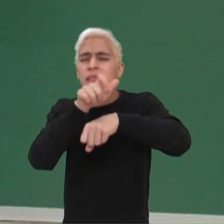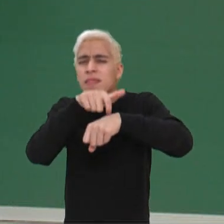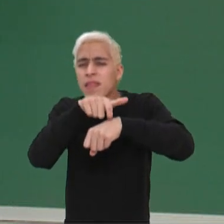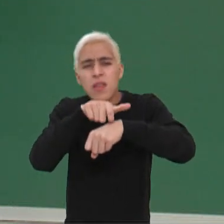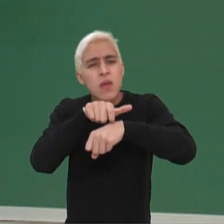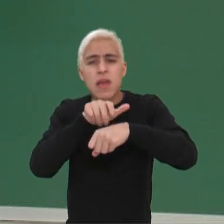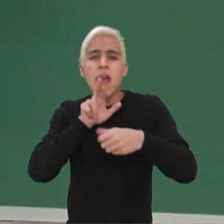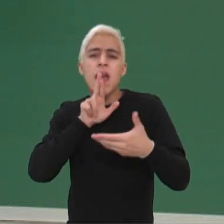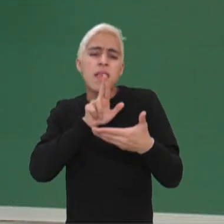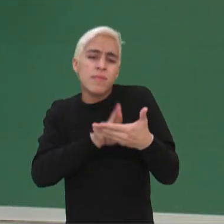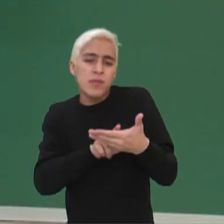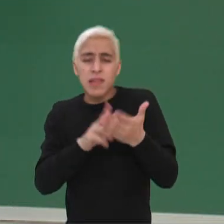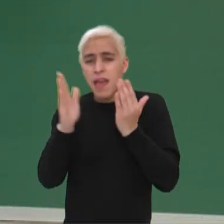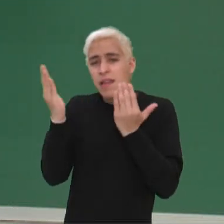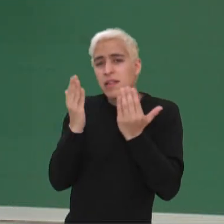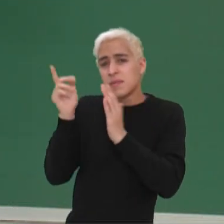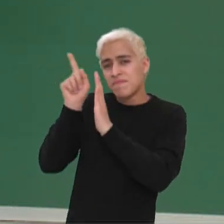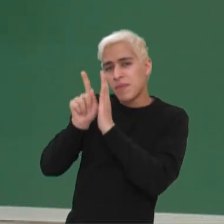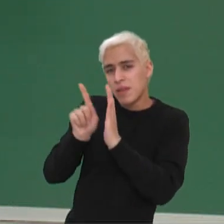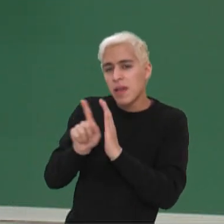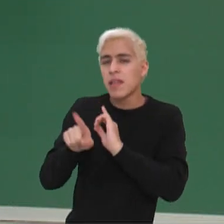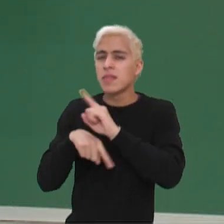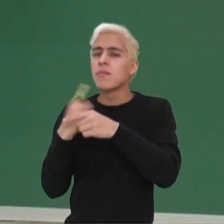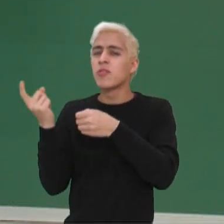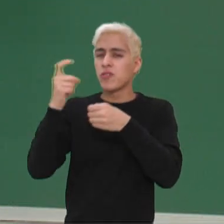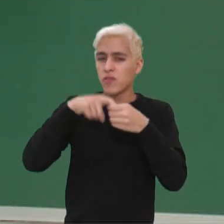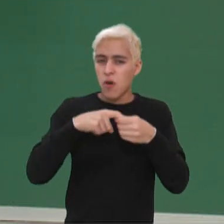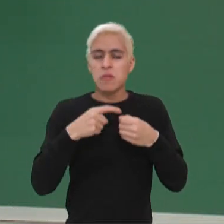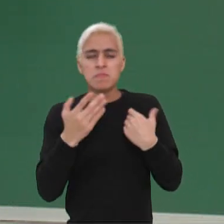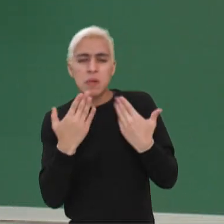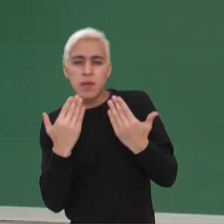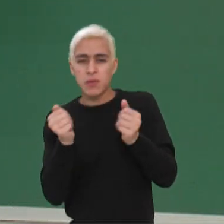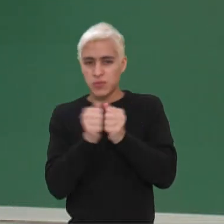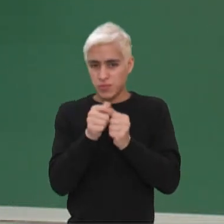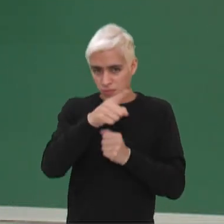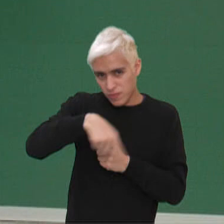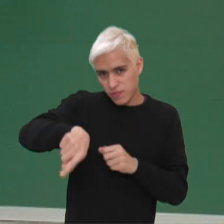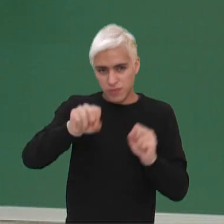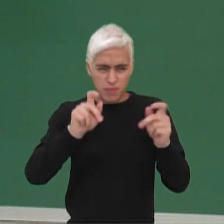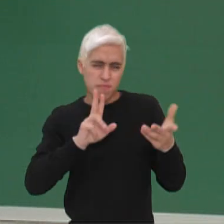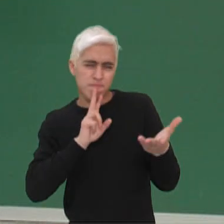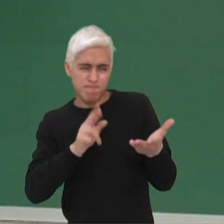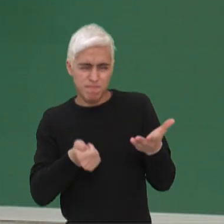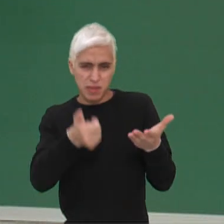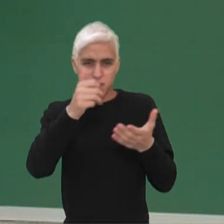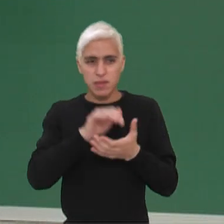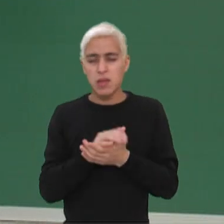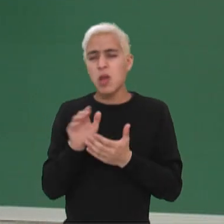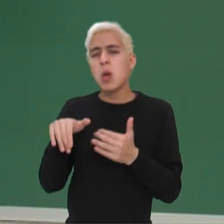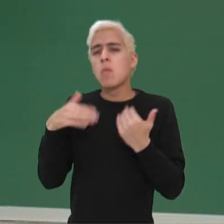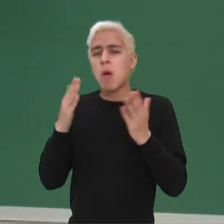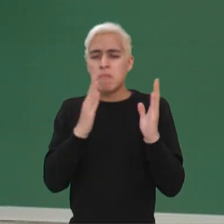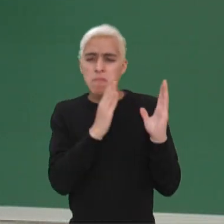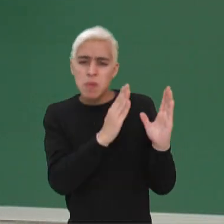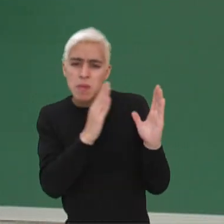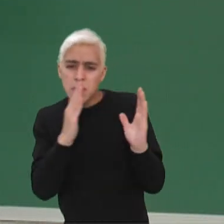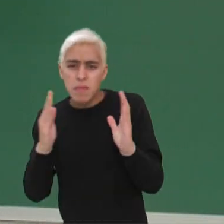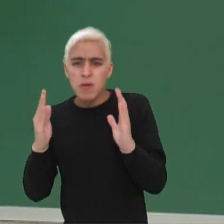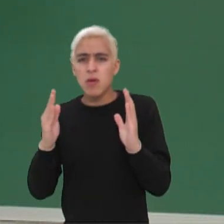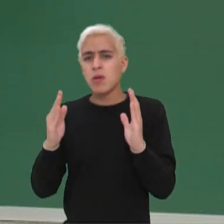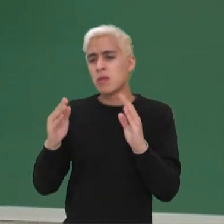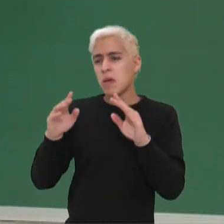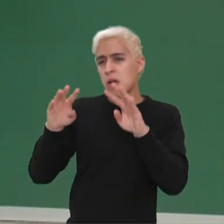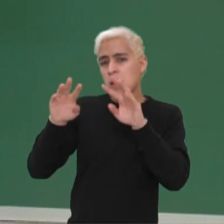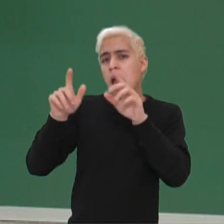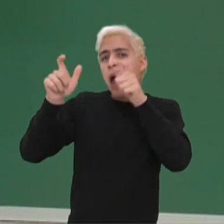responderem, analisarem esse quiz e eu já respondo ele para vocês, tá? Olha aqui, qual é a ordem arquitetônica do Portão de